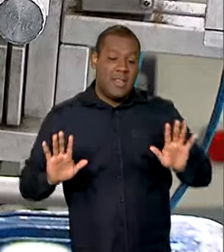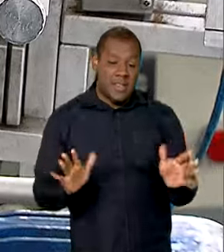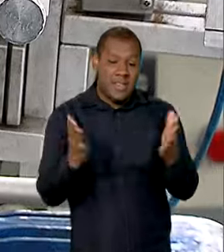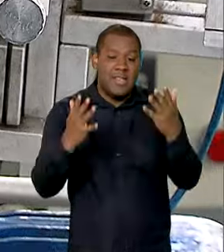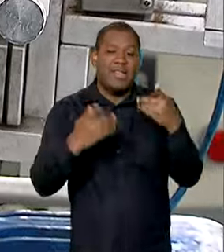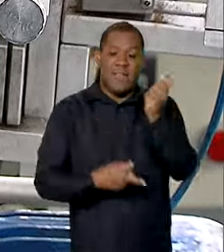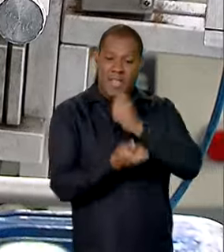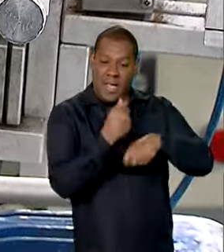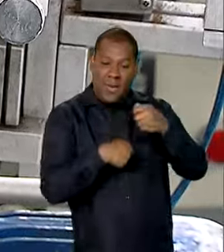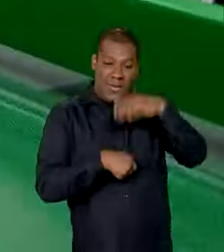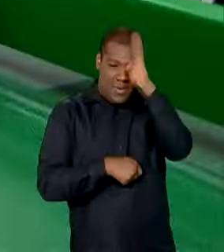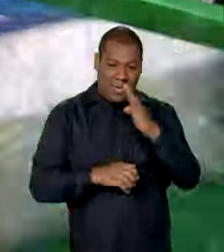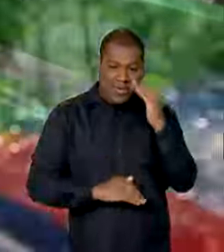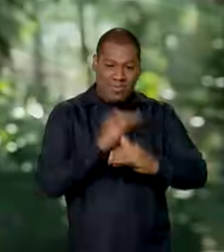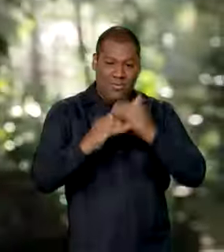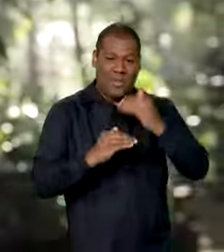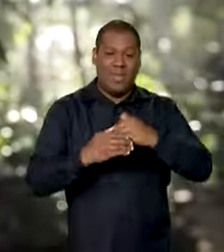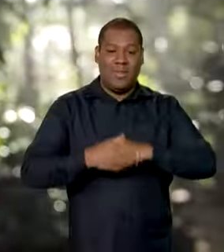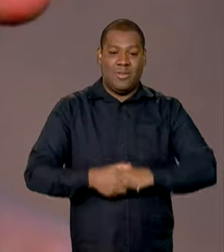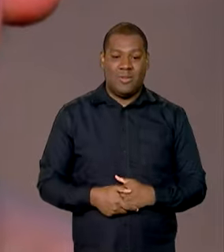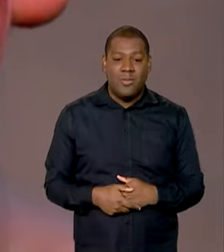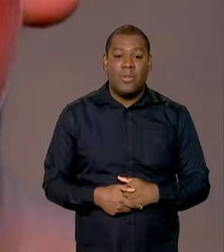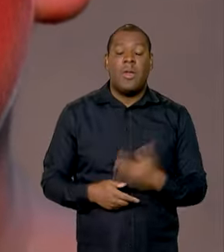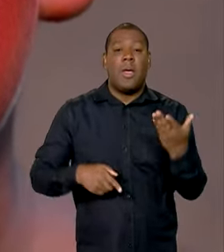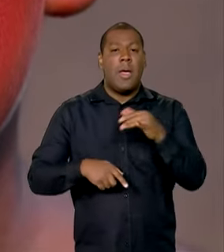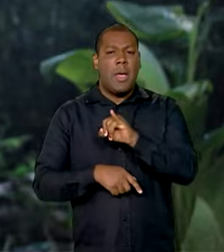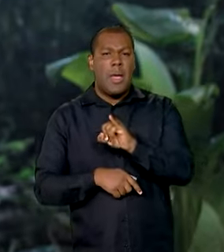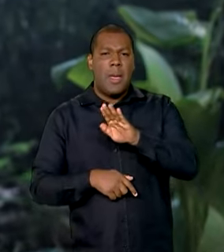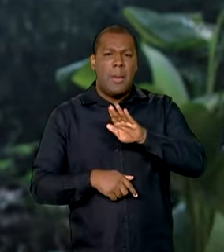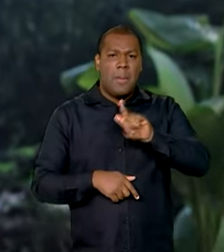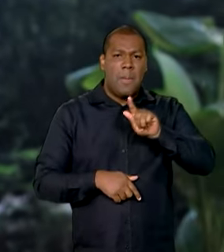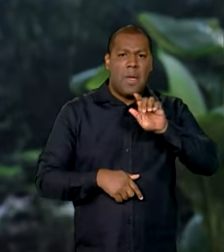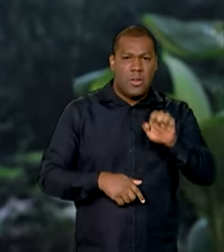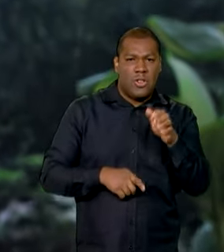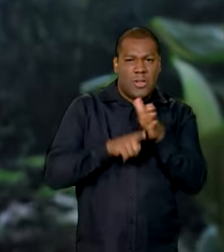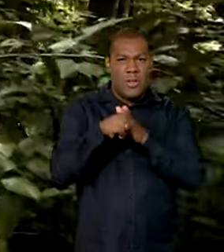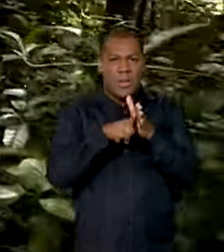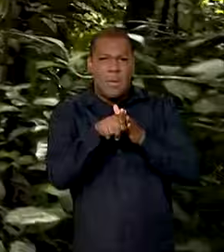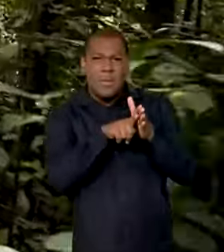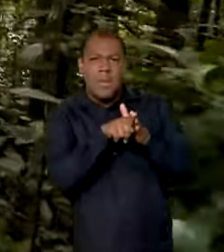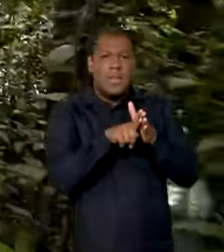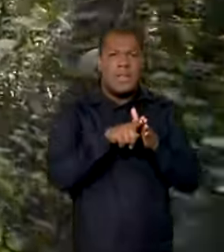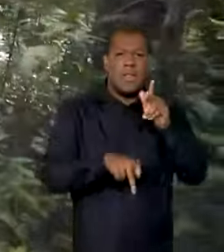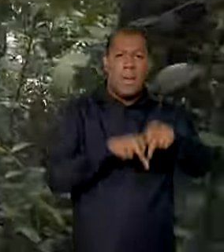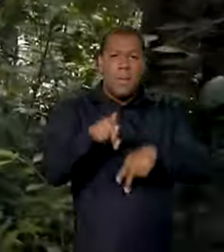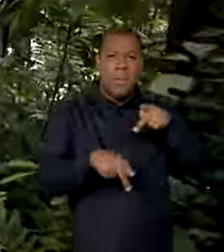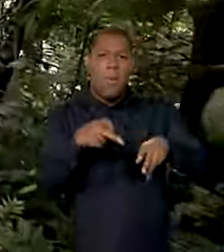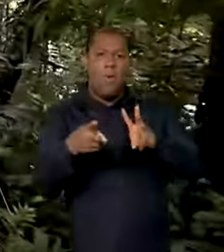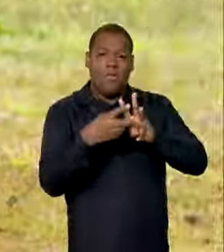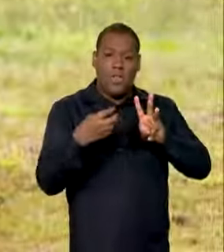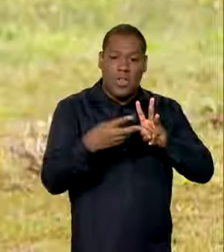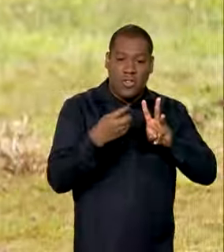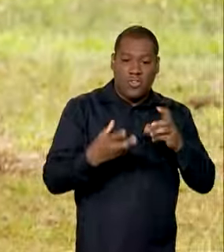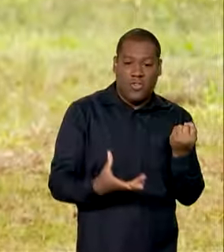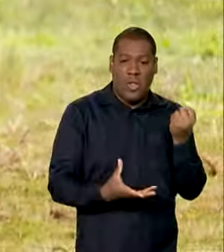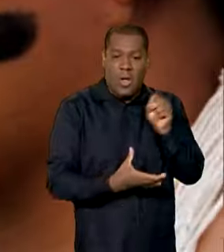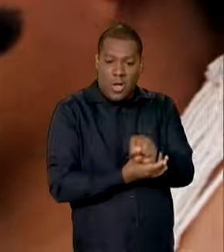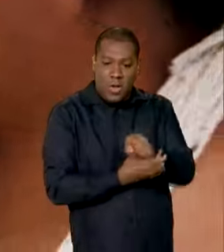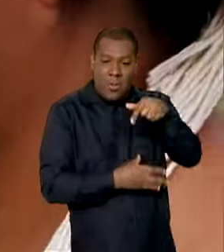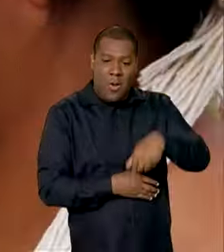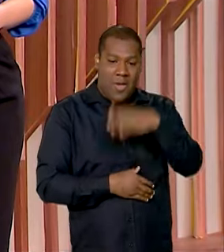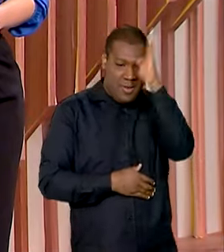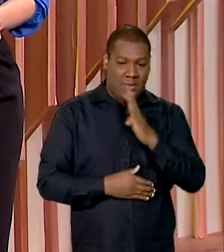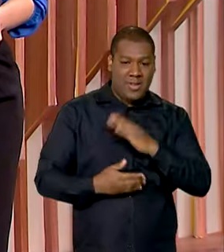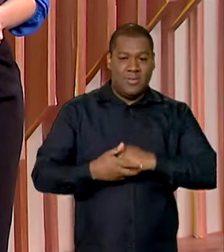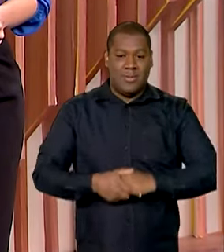a economia do país. E o censo do IBGE traça um perfil das populações indígenas e quilombolas no